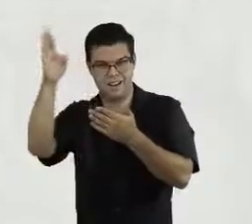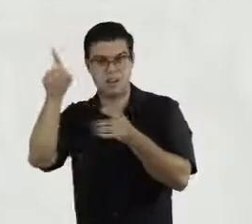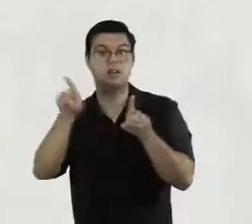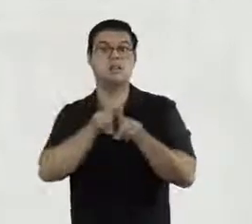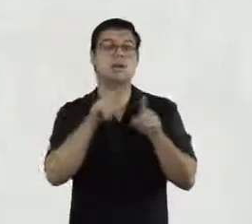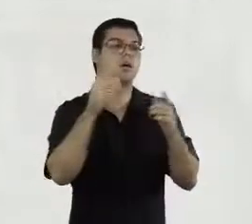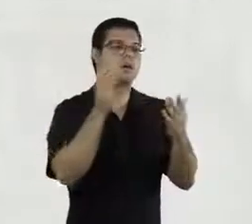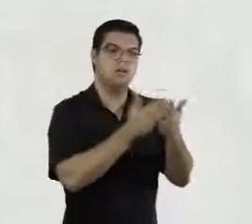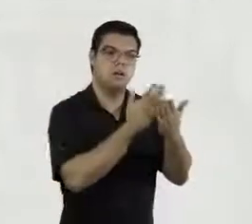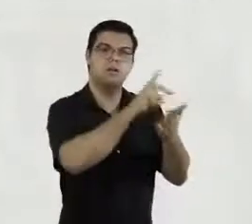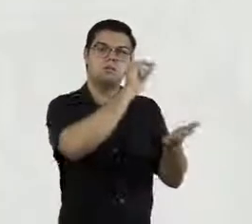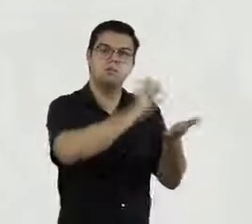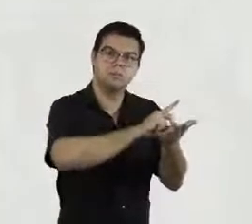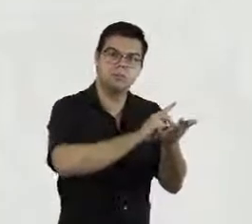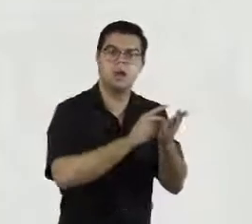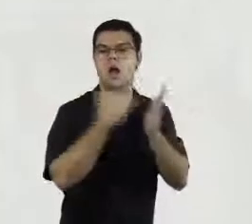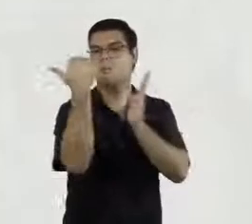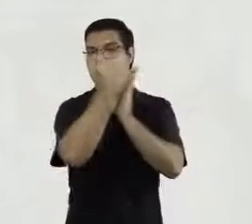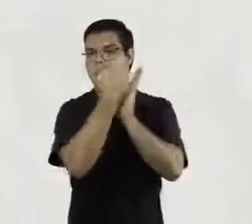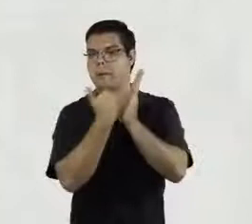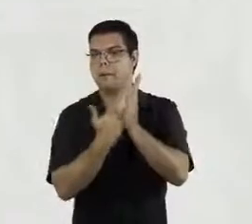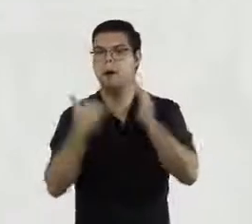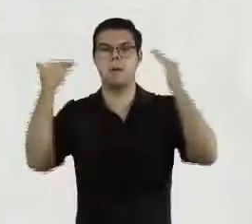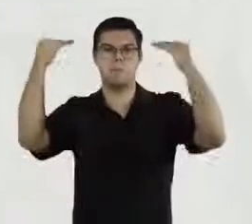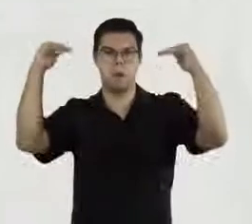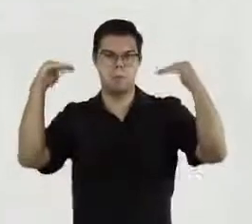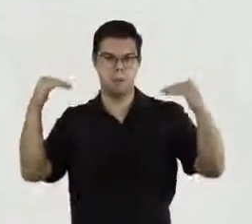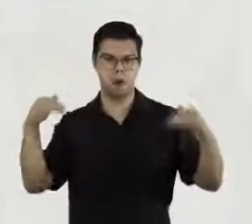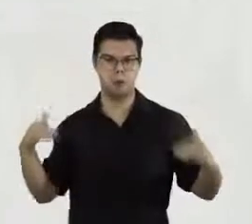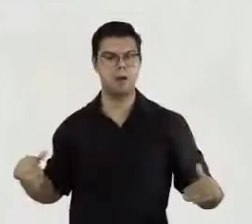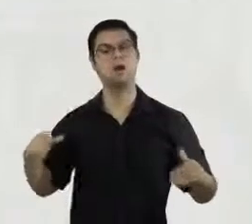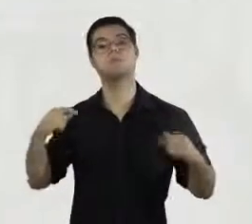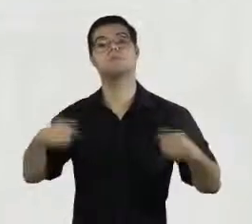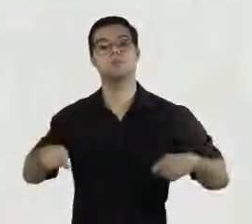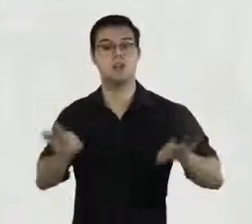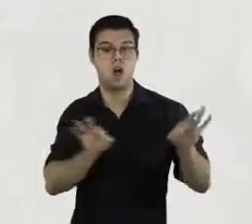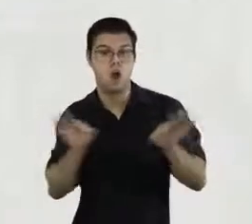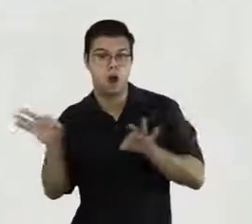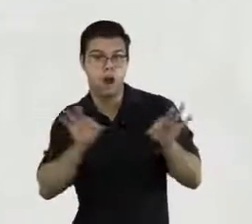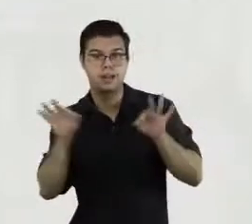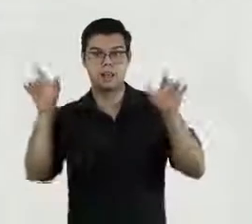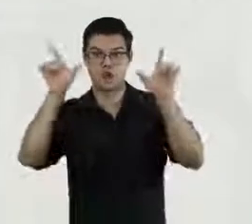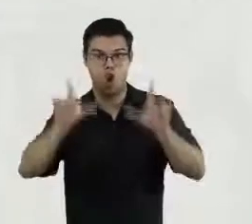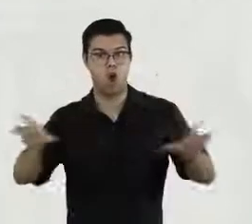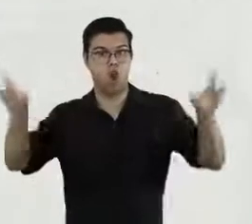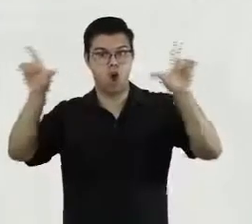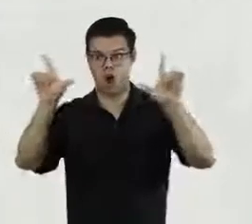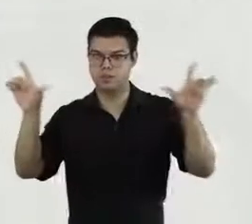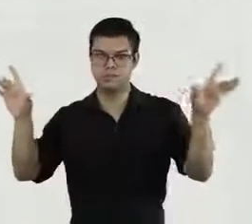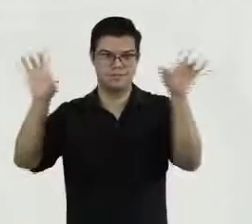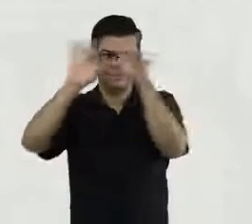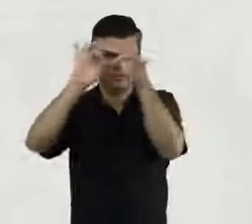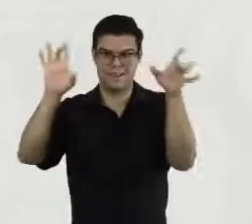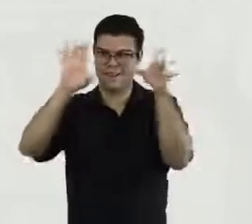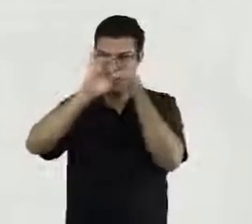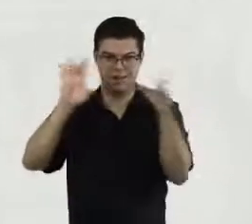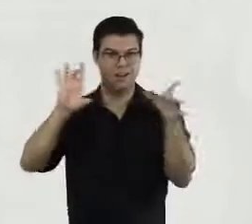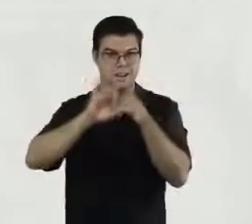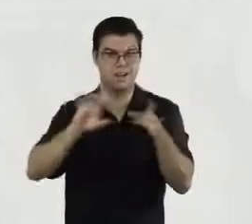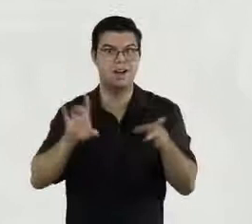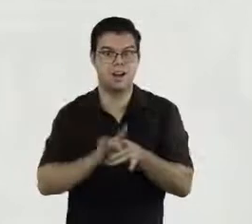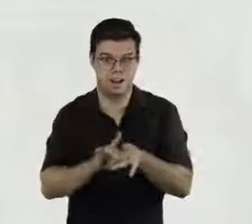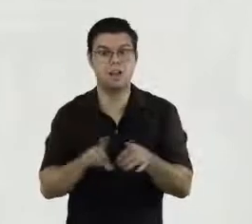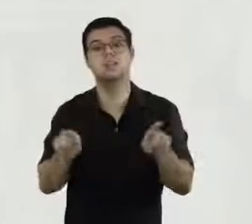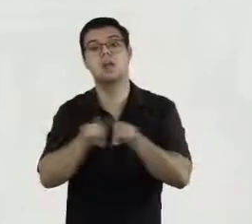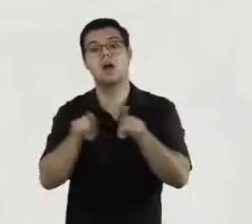lista bibliográfica, entre aspas, sem organização lógica e que sirva como evidência ou prova de fatos e ideias,